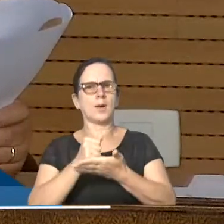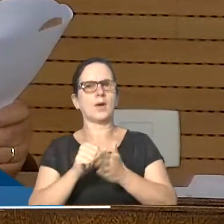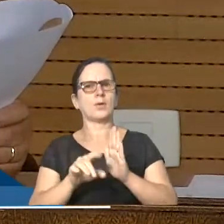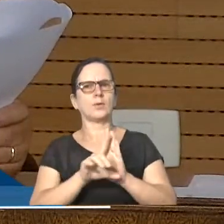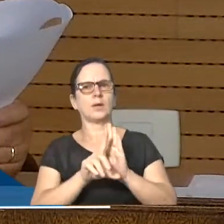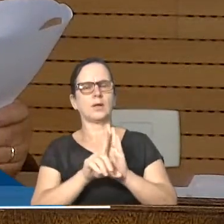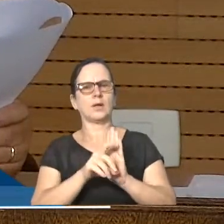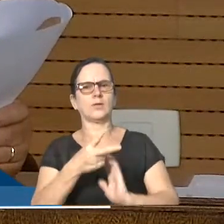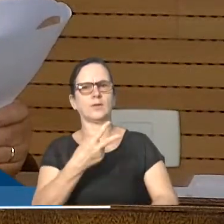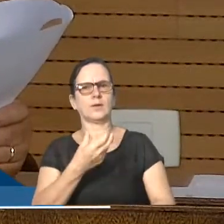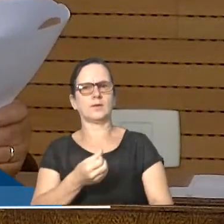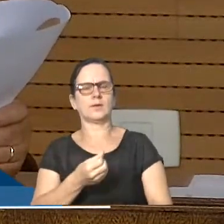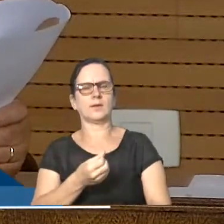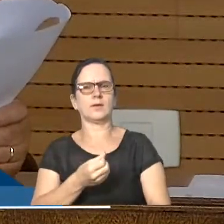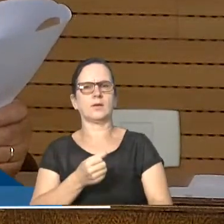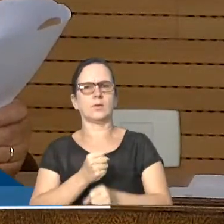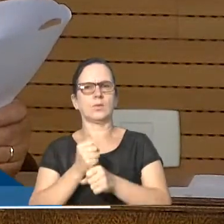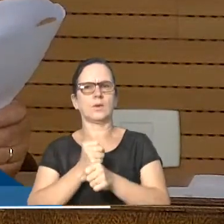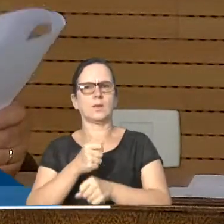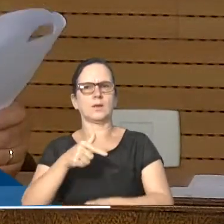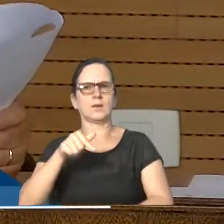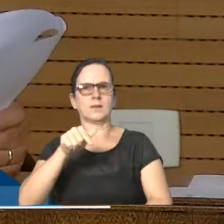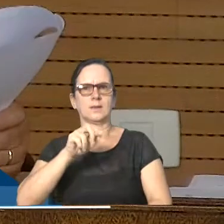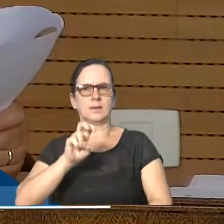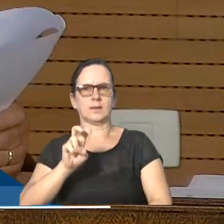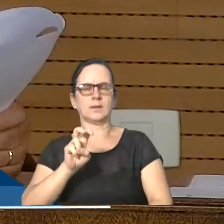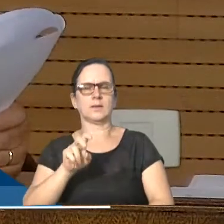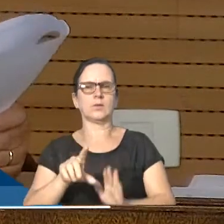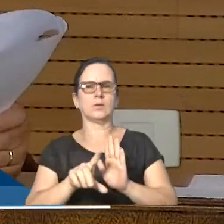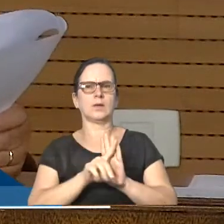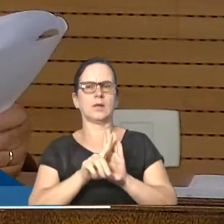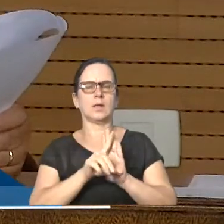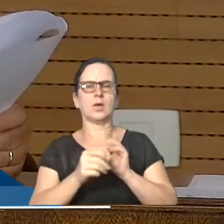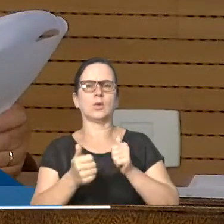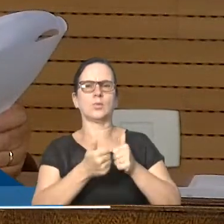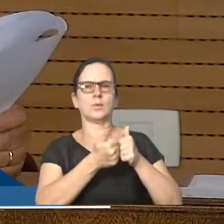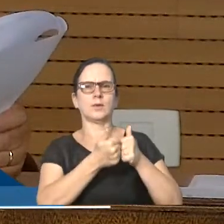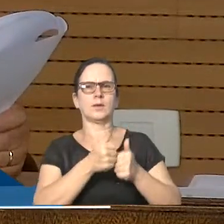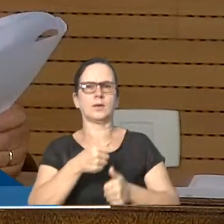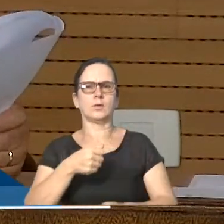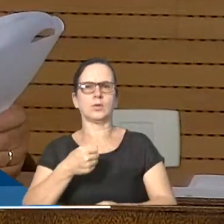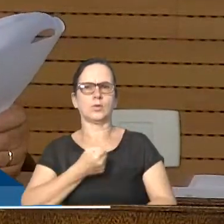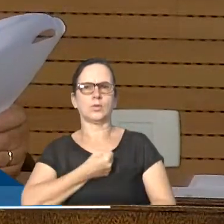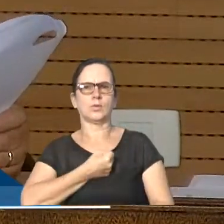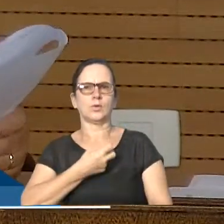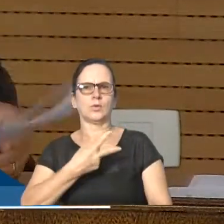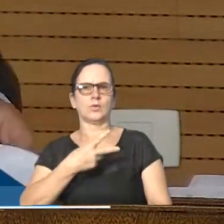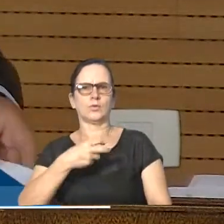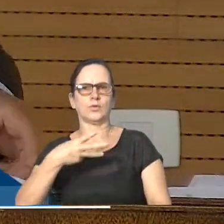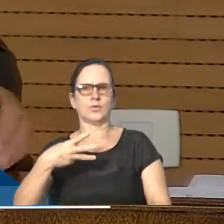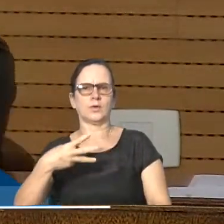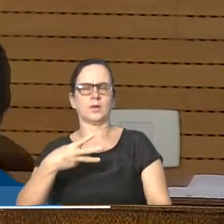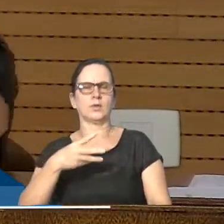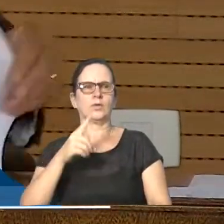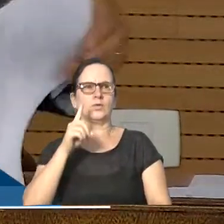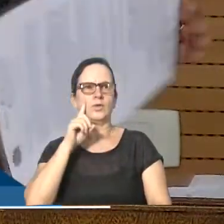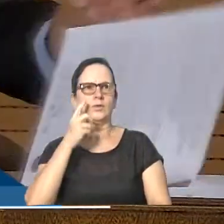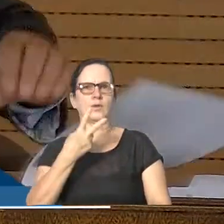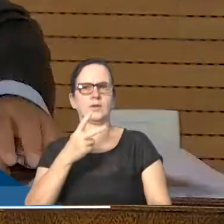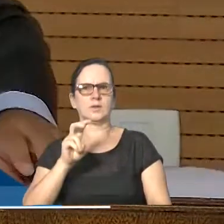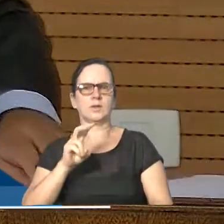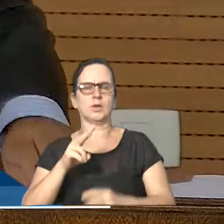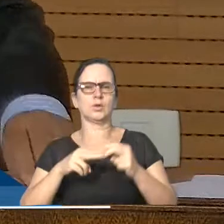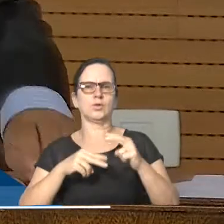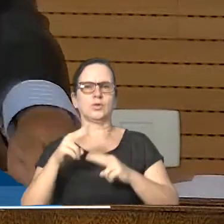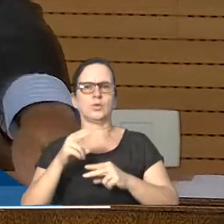996, de 20 de agosto de 1975, e na Lei Complementar Municipal número 23, de 25 de junho